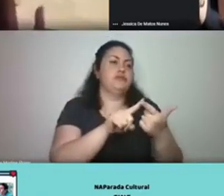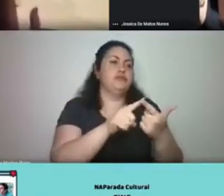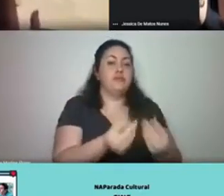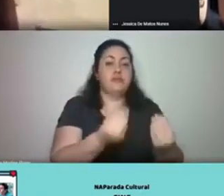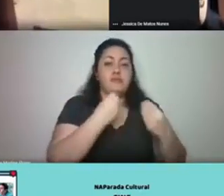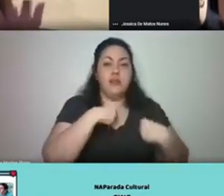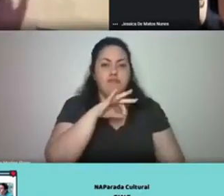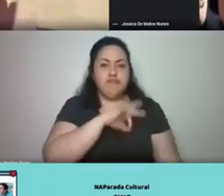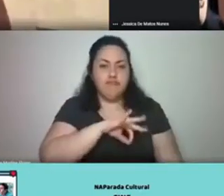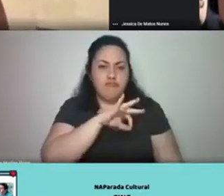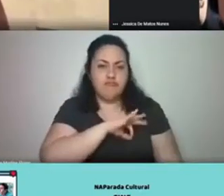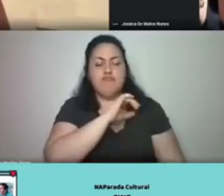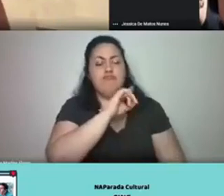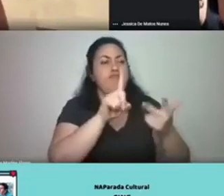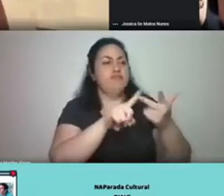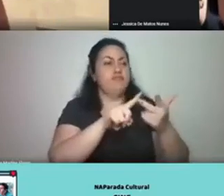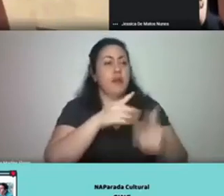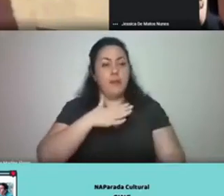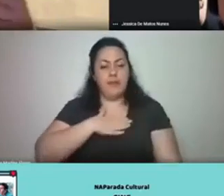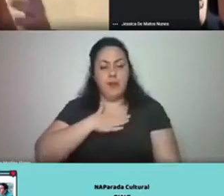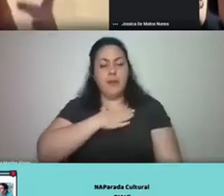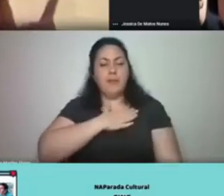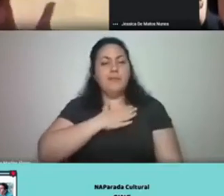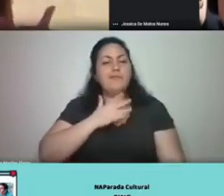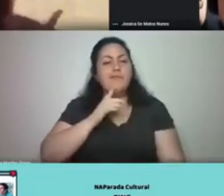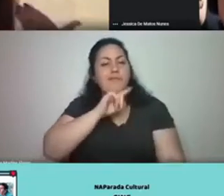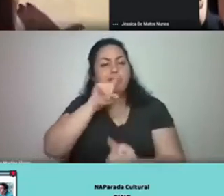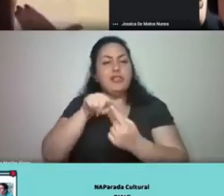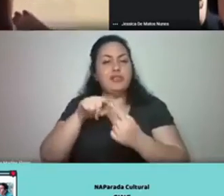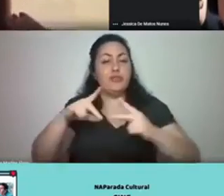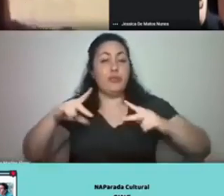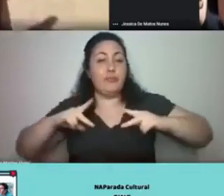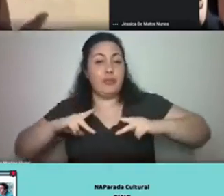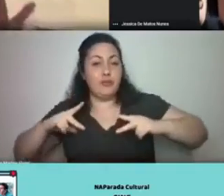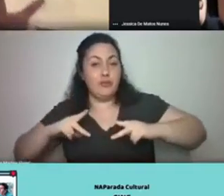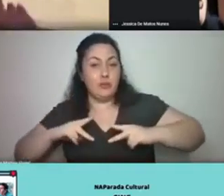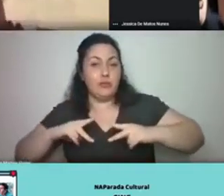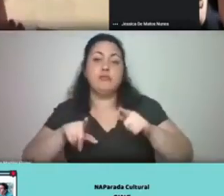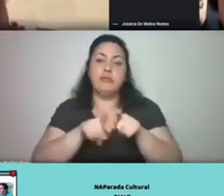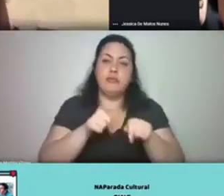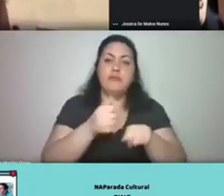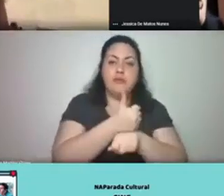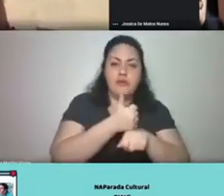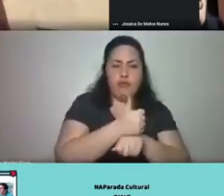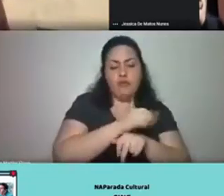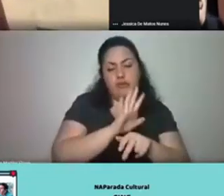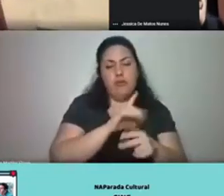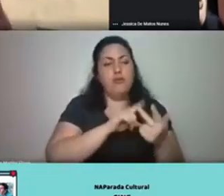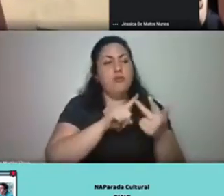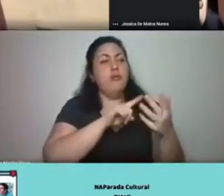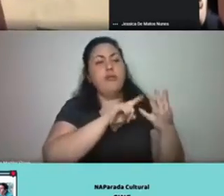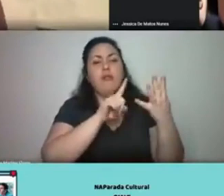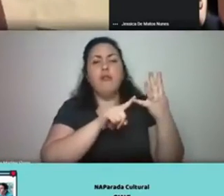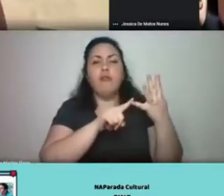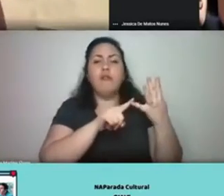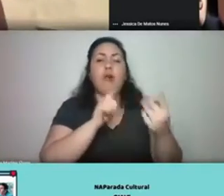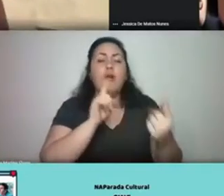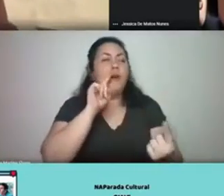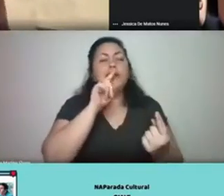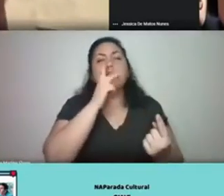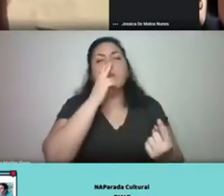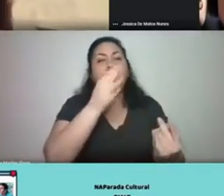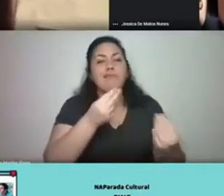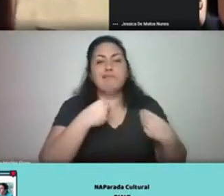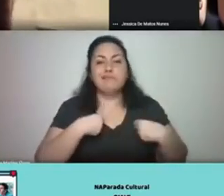realização pessoal, não somente profissional, a nossa satisfação com a vida. Em vários momentos, né, a profissão